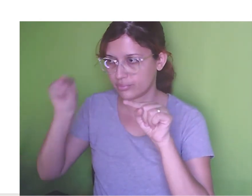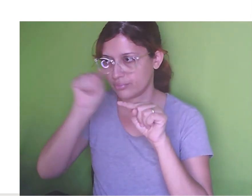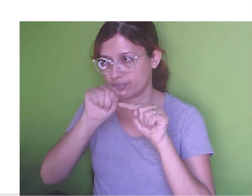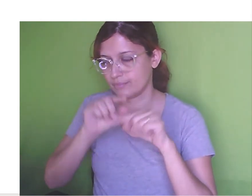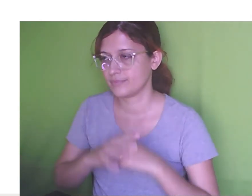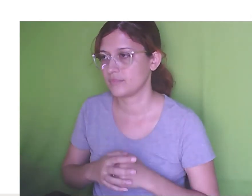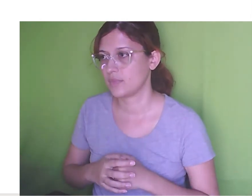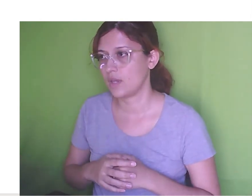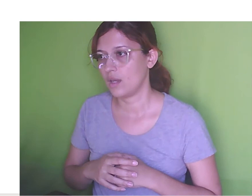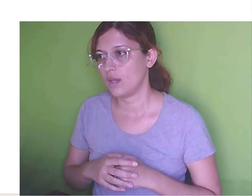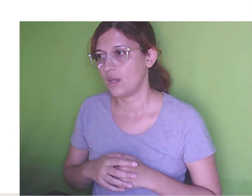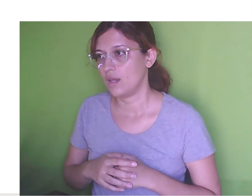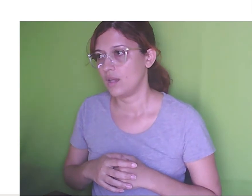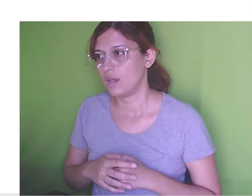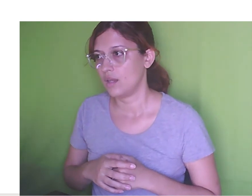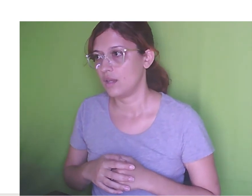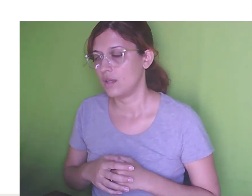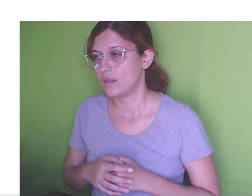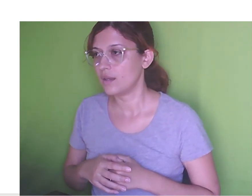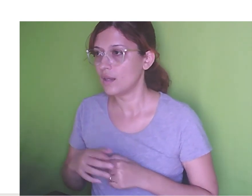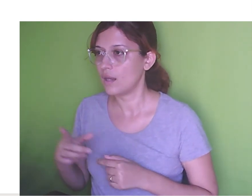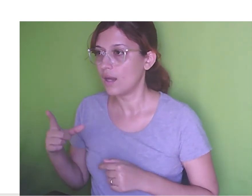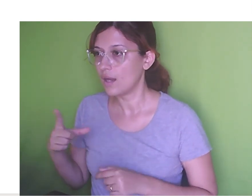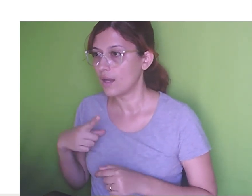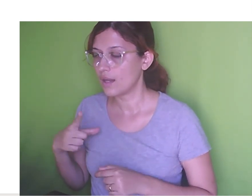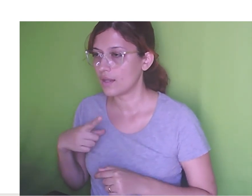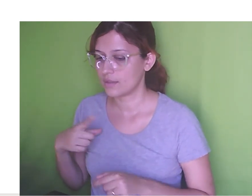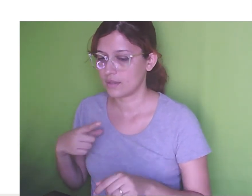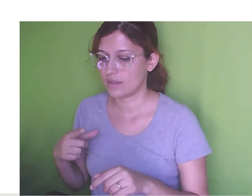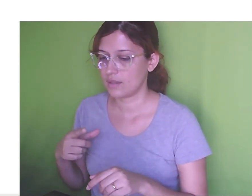Tem um circuito.